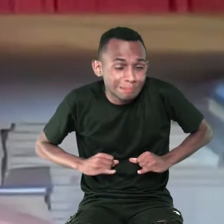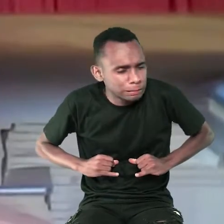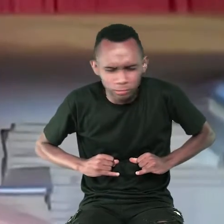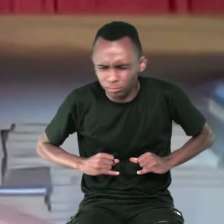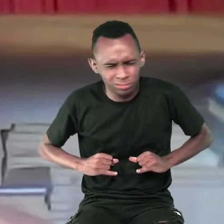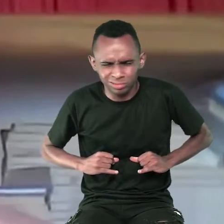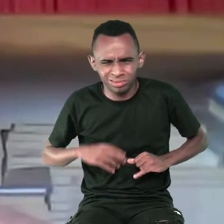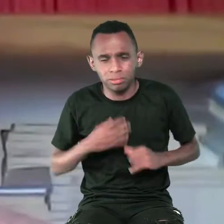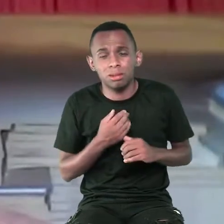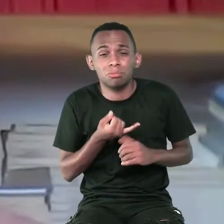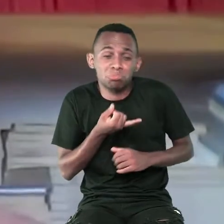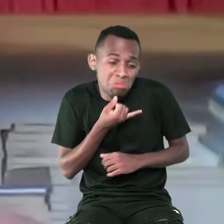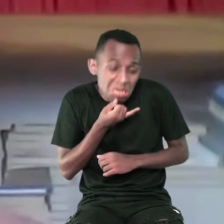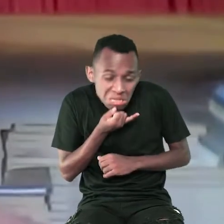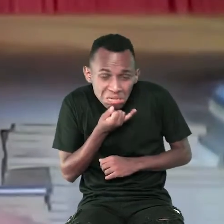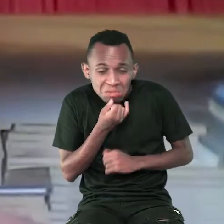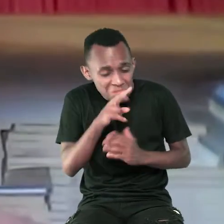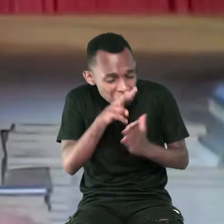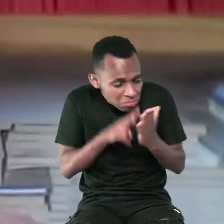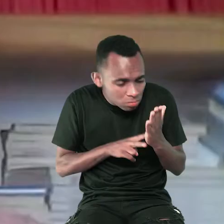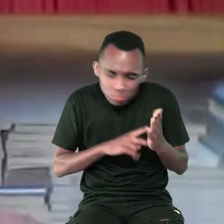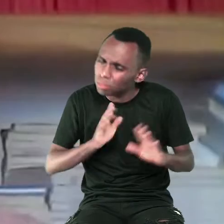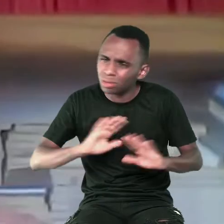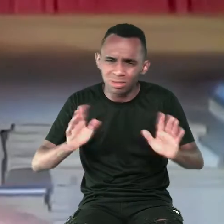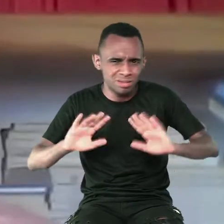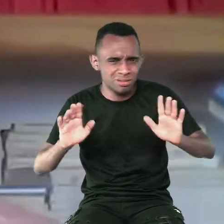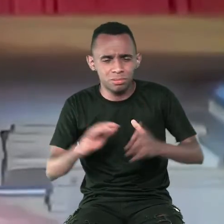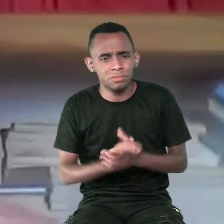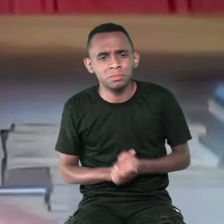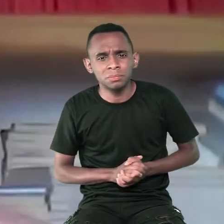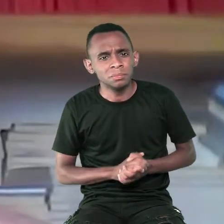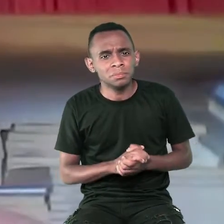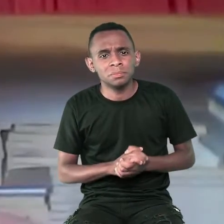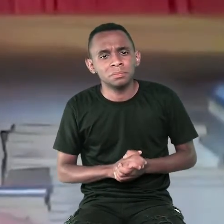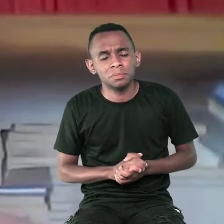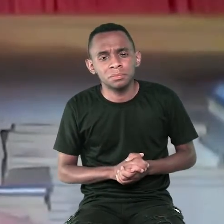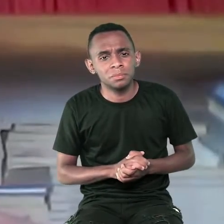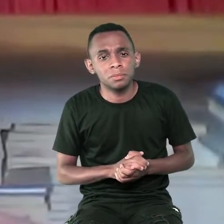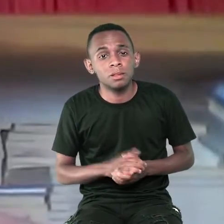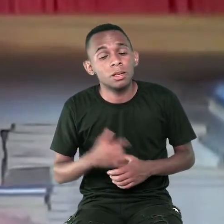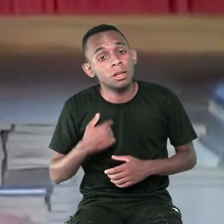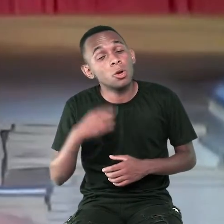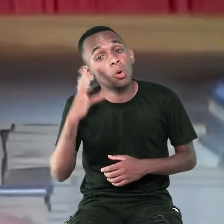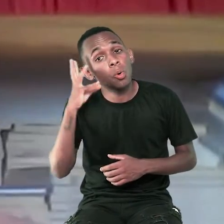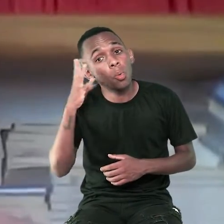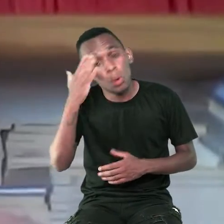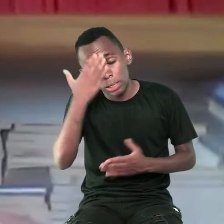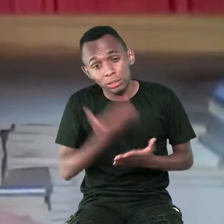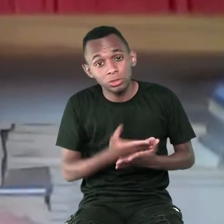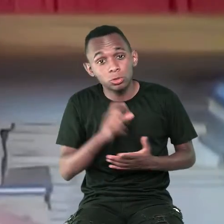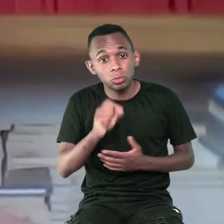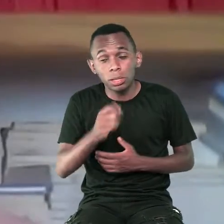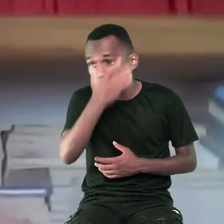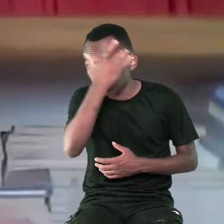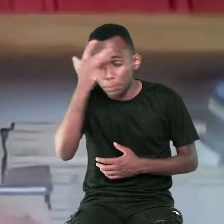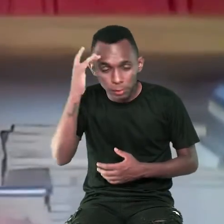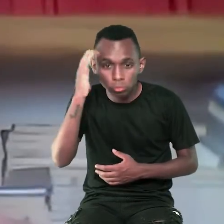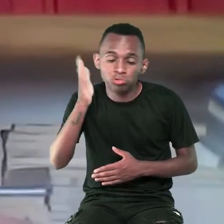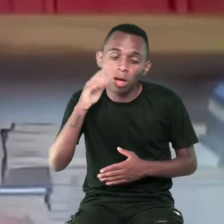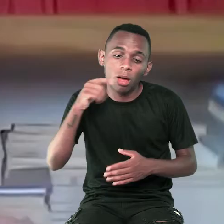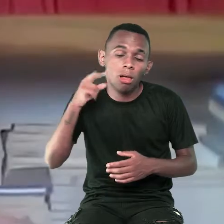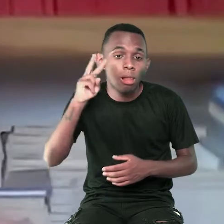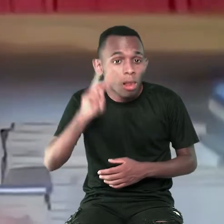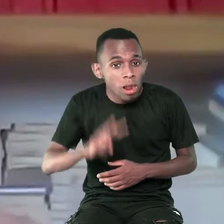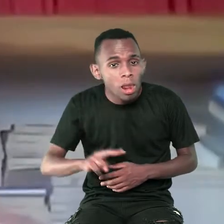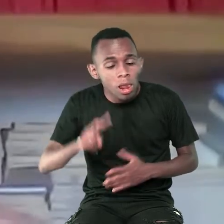livro para baixo, não é um livro triste, né? Eu acho que é um livro, as pessoas que já estão lendo, né, estão